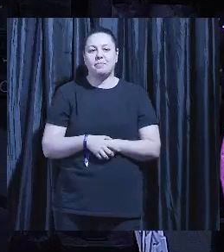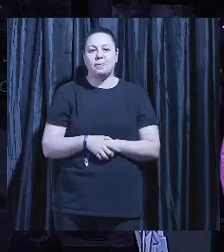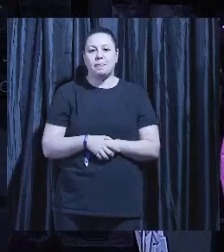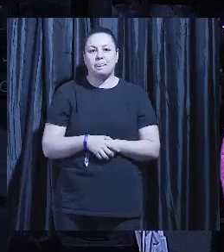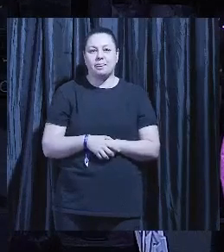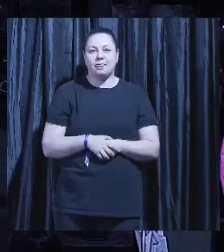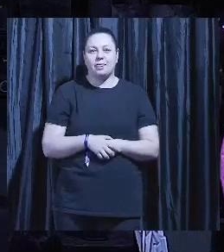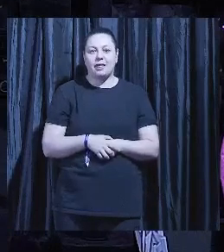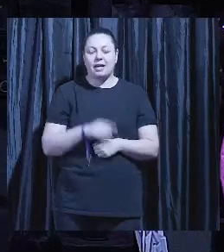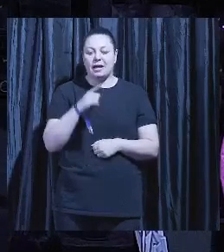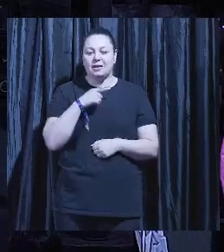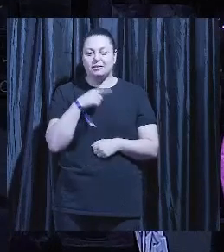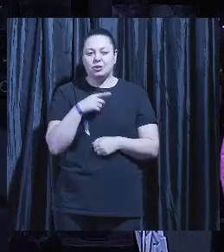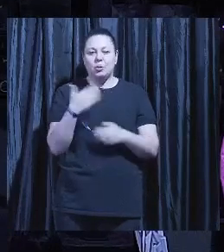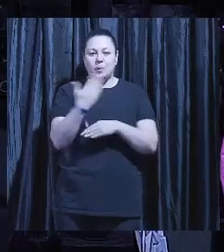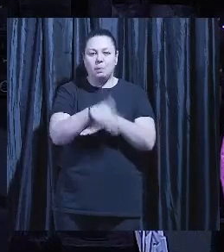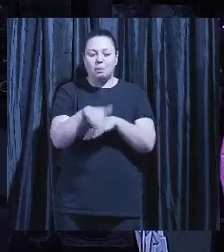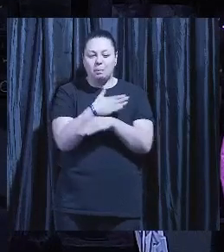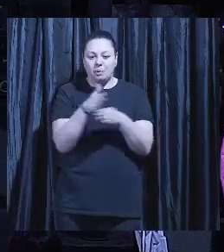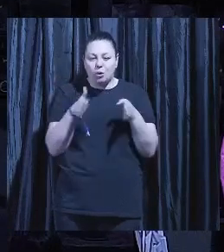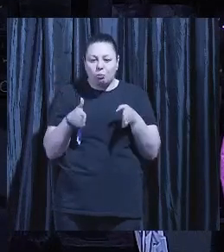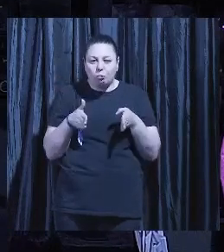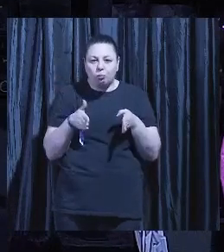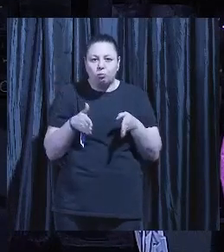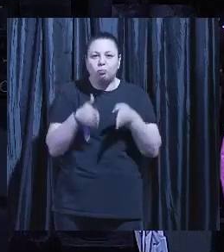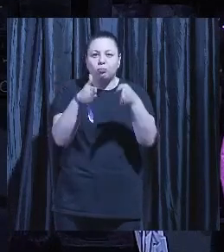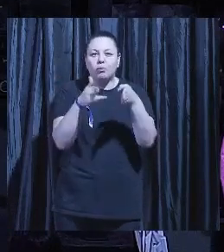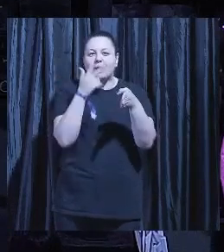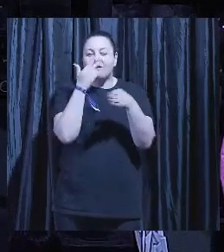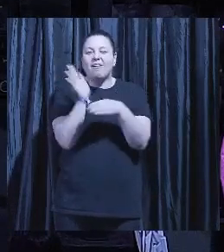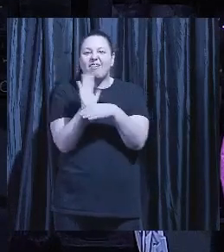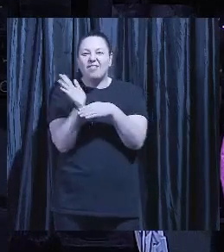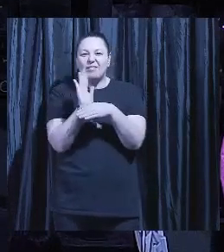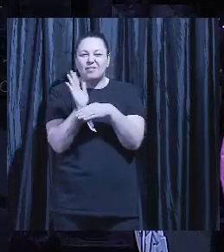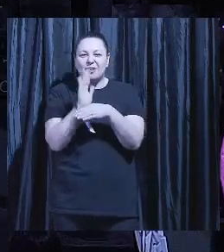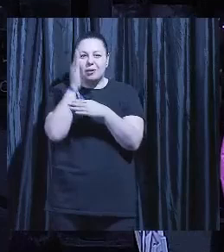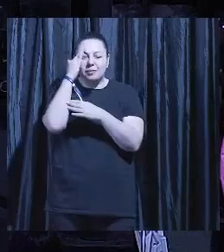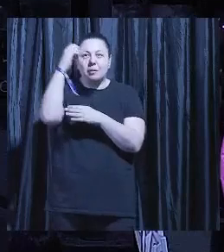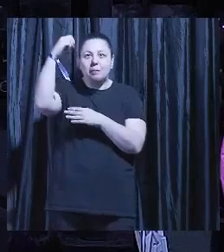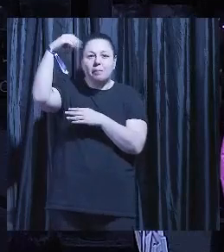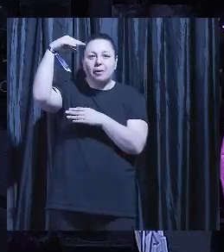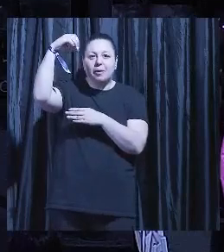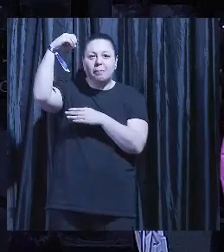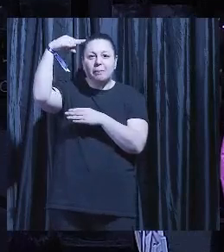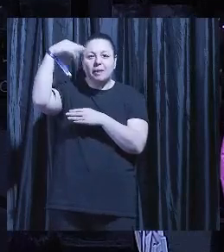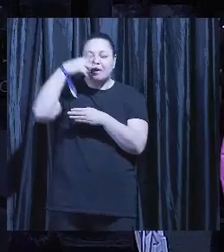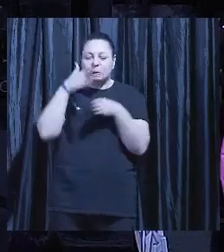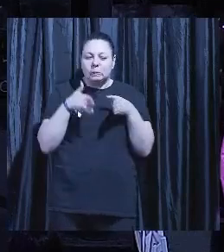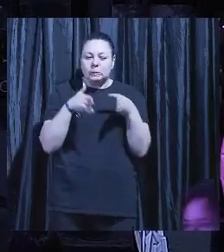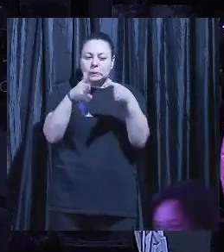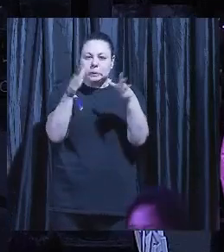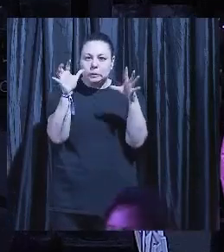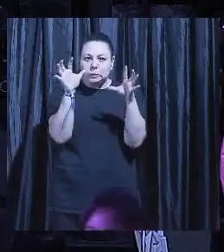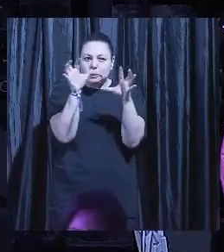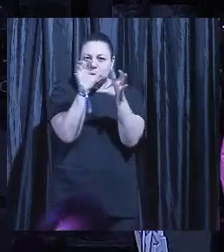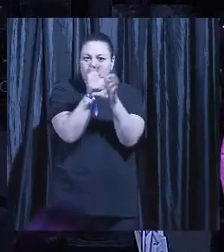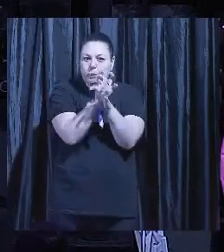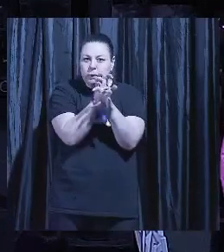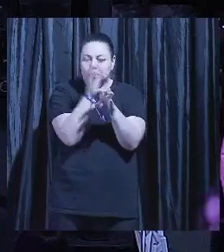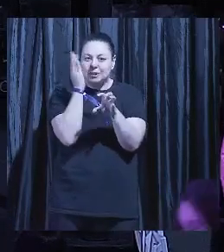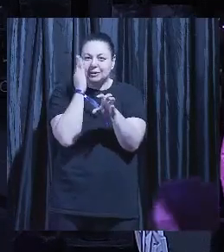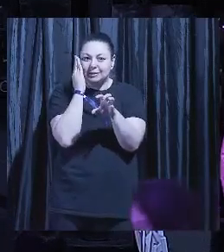entrada de um beco, daqueles assim de filme de terror, sabe, com a luzinha piscando em cima, um beco escuro,